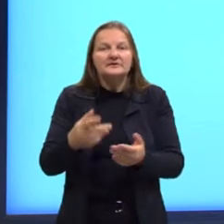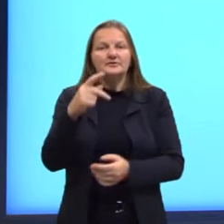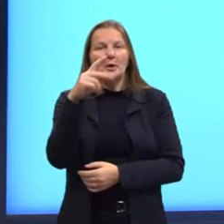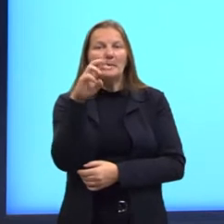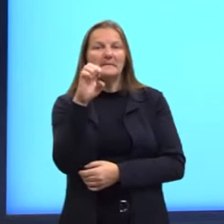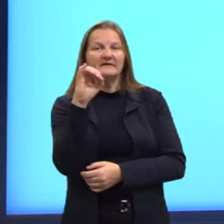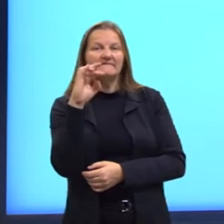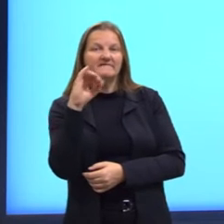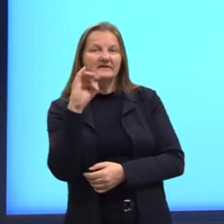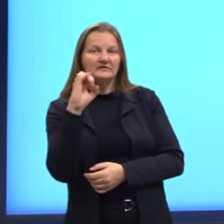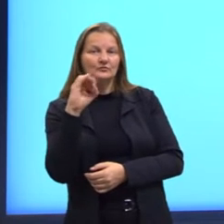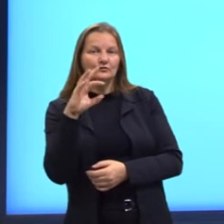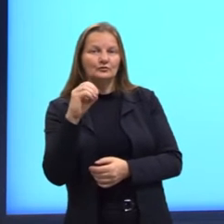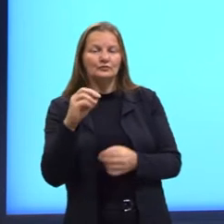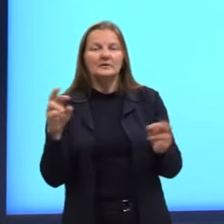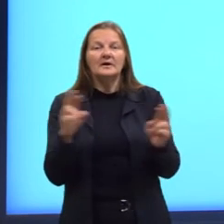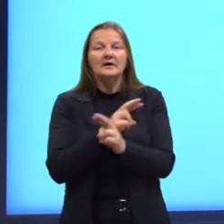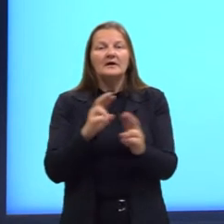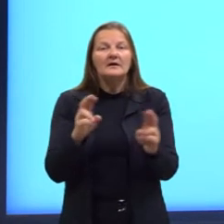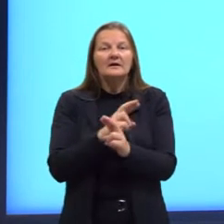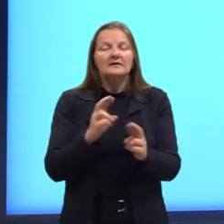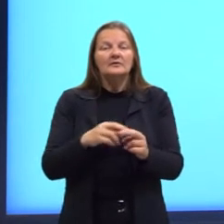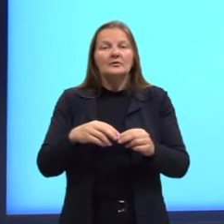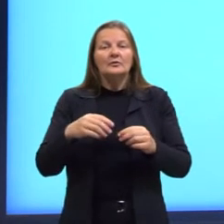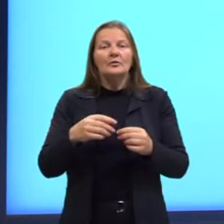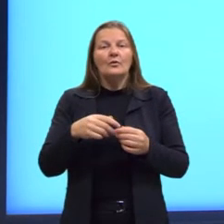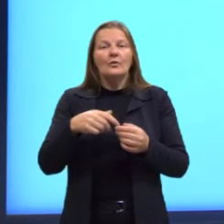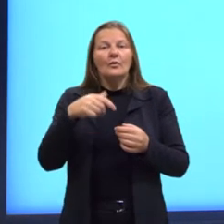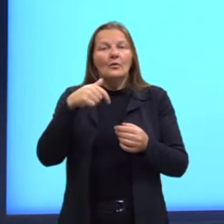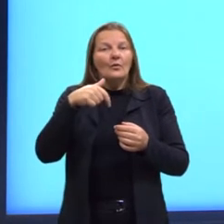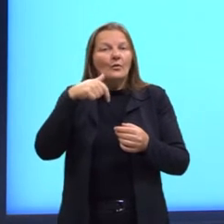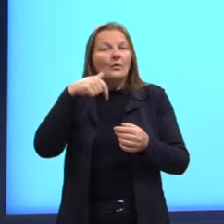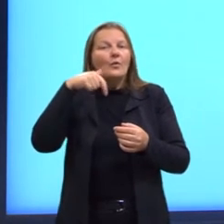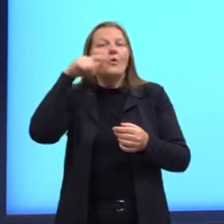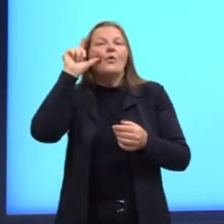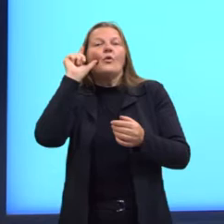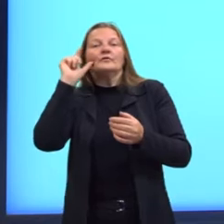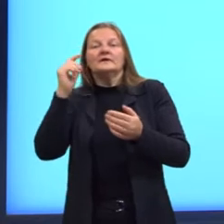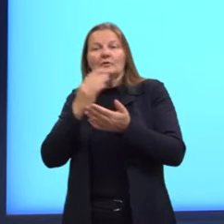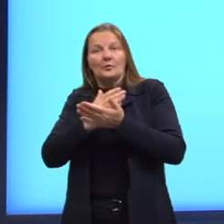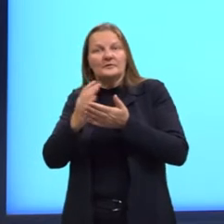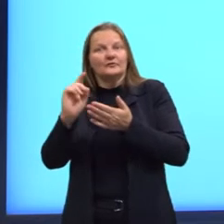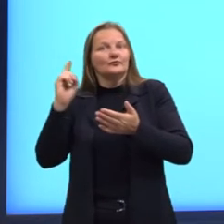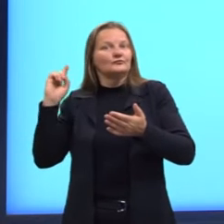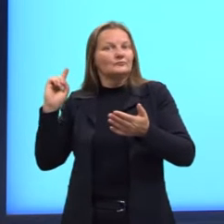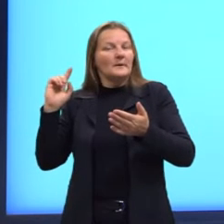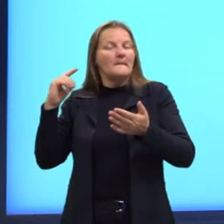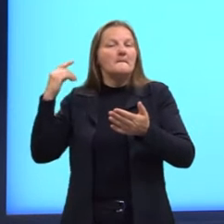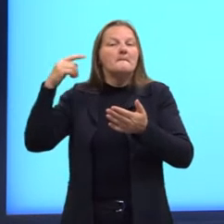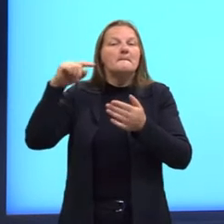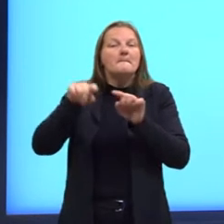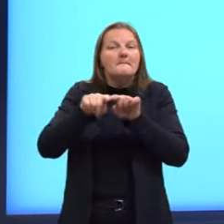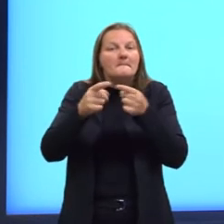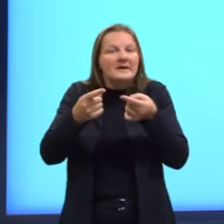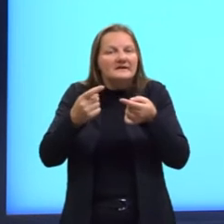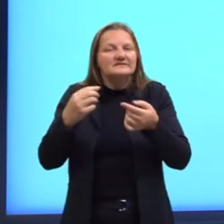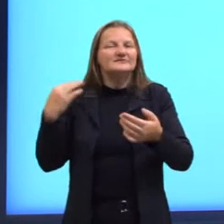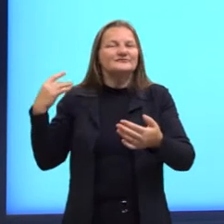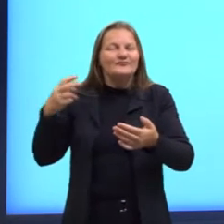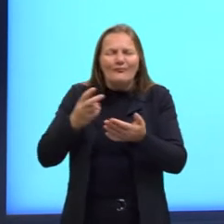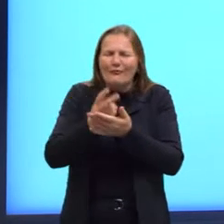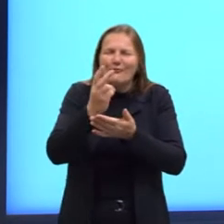ele faz a relação com uma ação que aconteceu o que começou lá no passado mas ela ainda vem